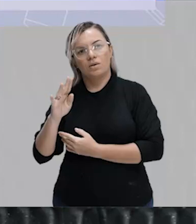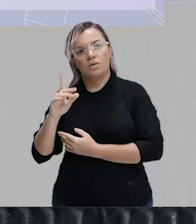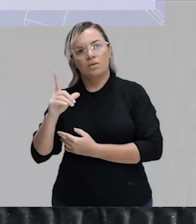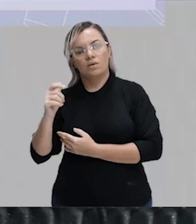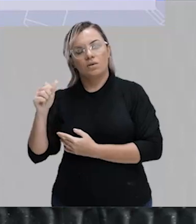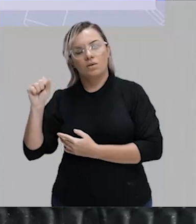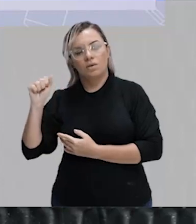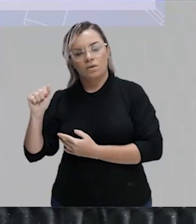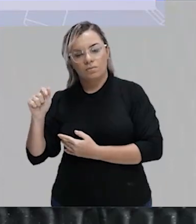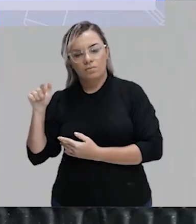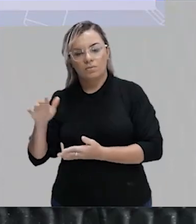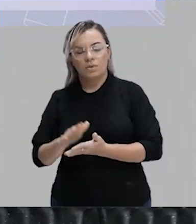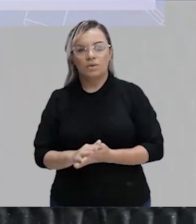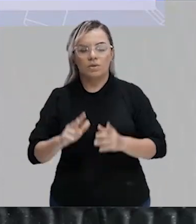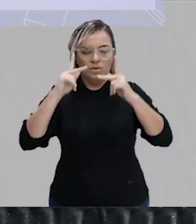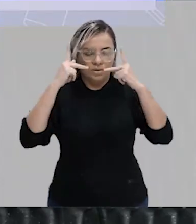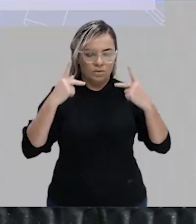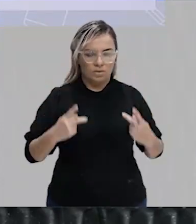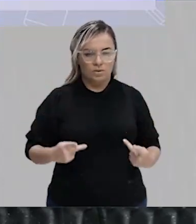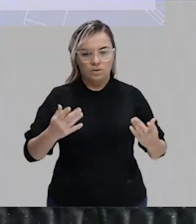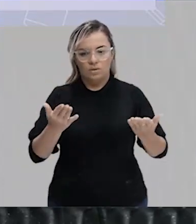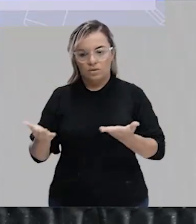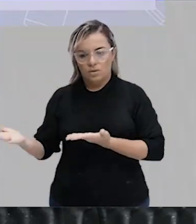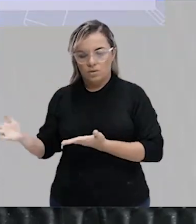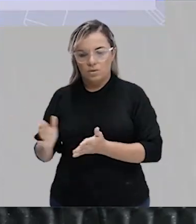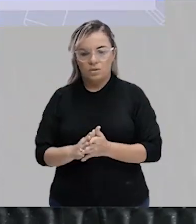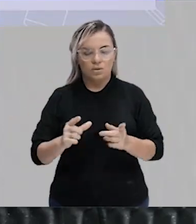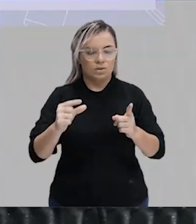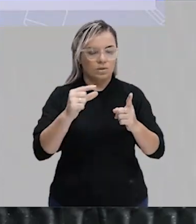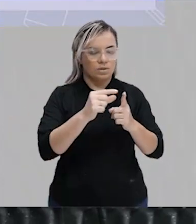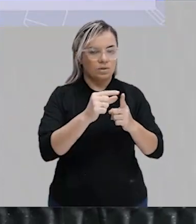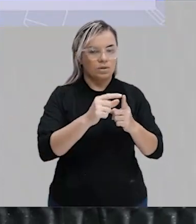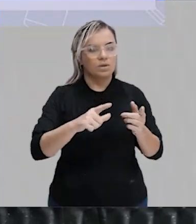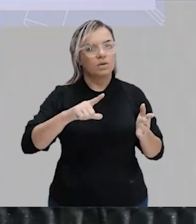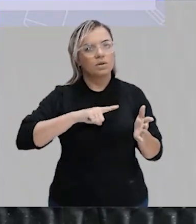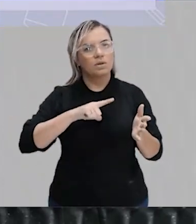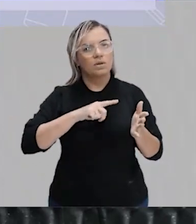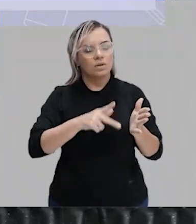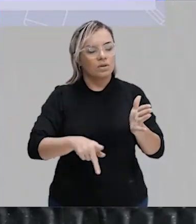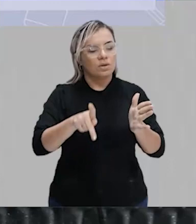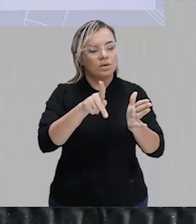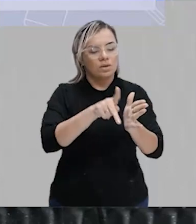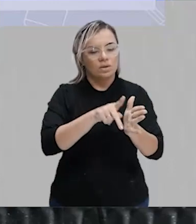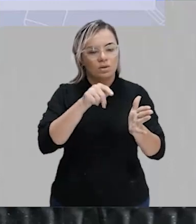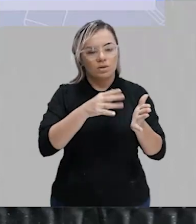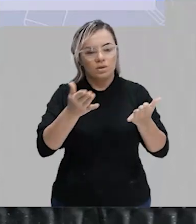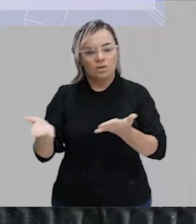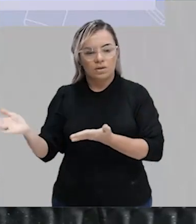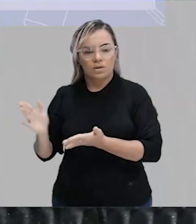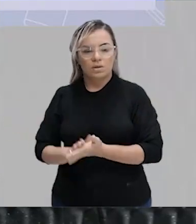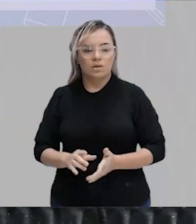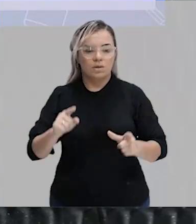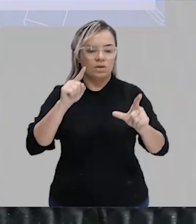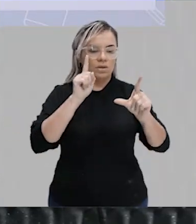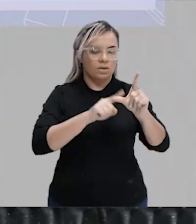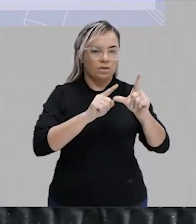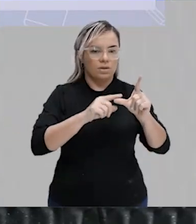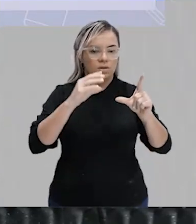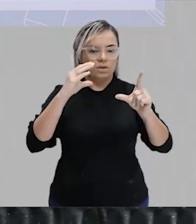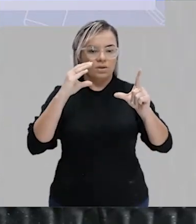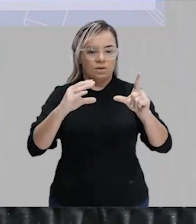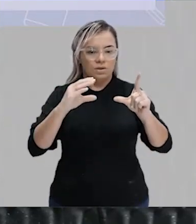a fase de blástula é chamada de blastocisto. Então, eu acabei de responder. A alternativa correta vai ser a letra